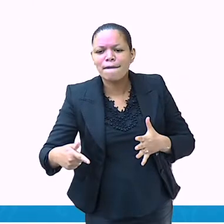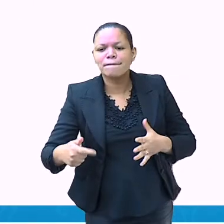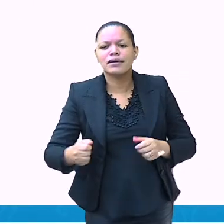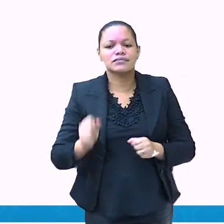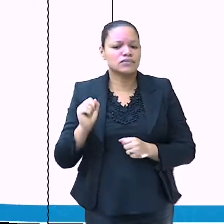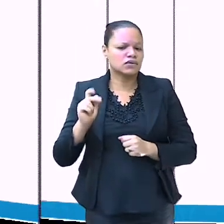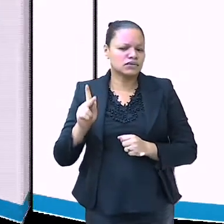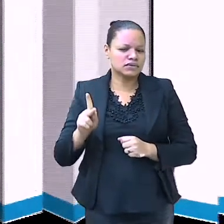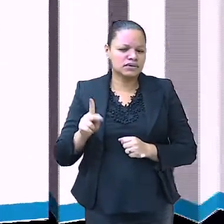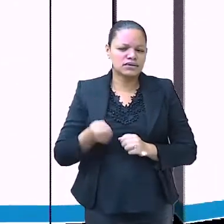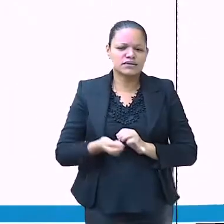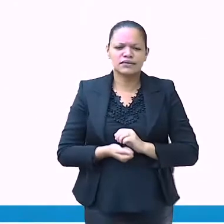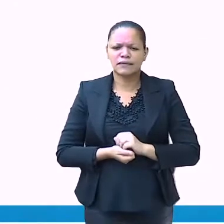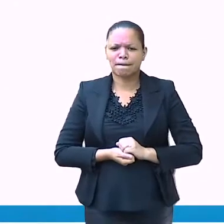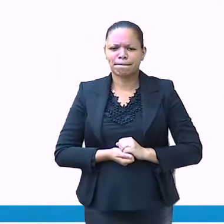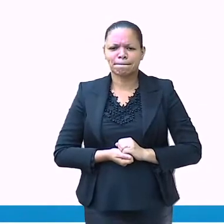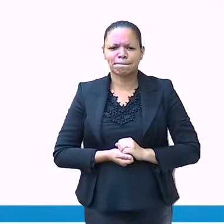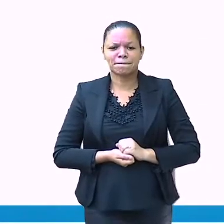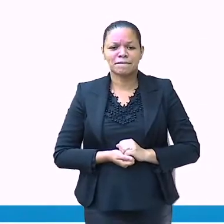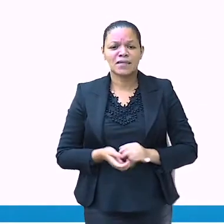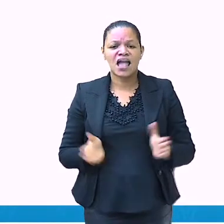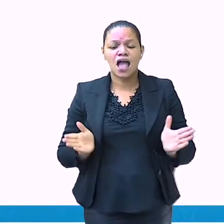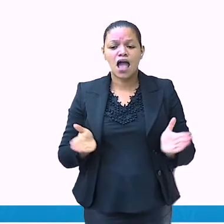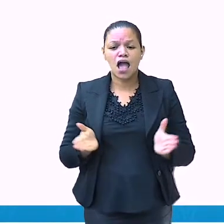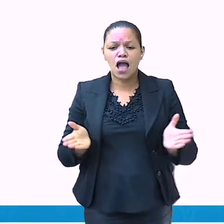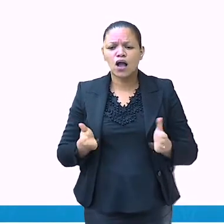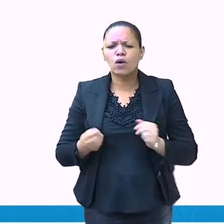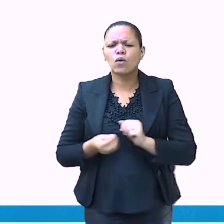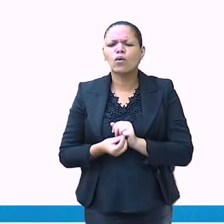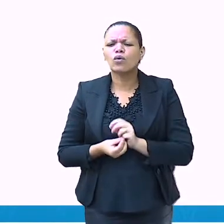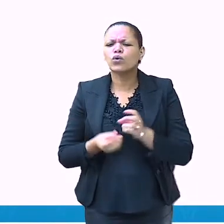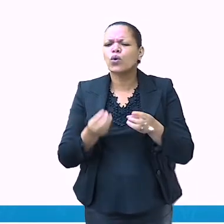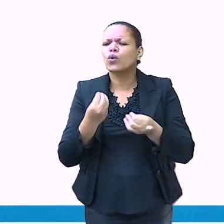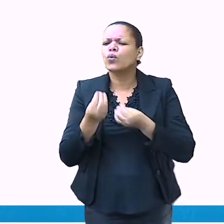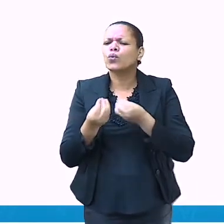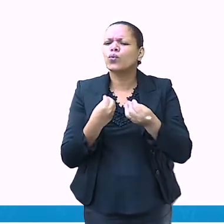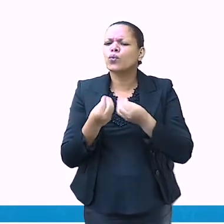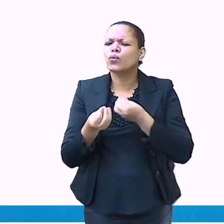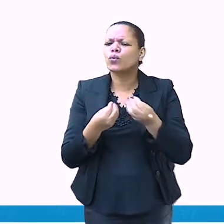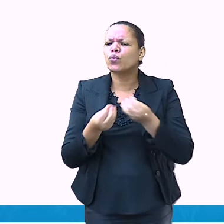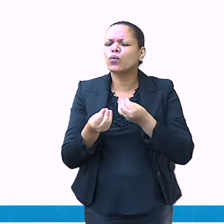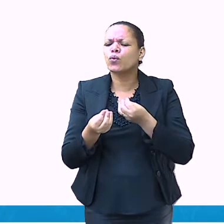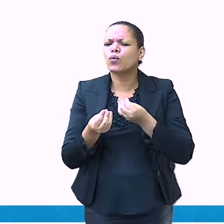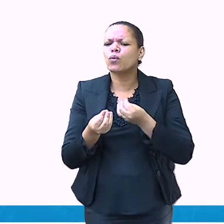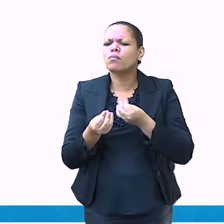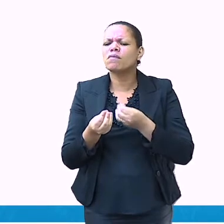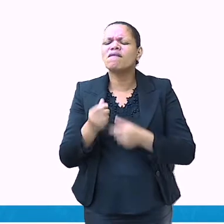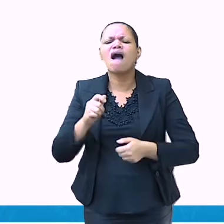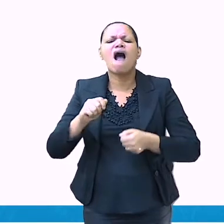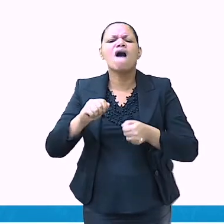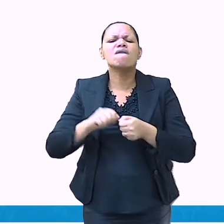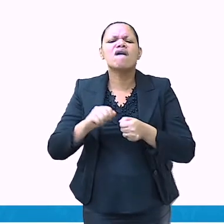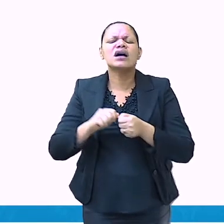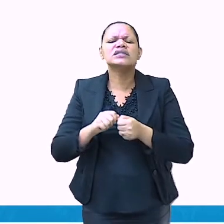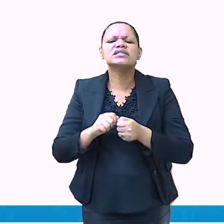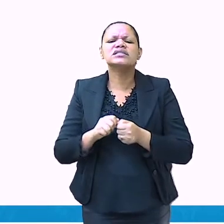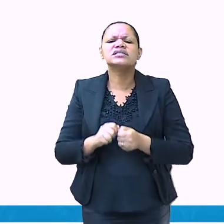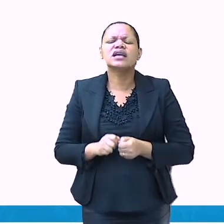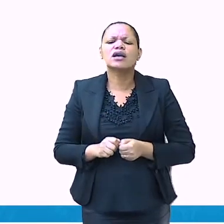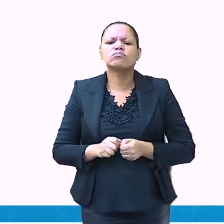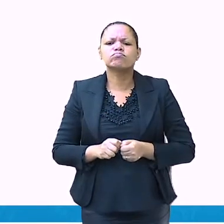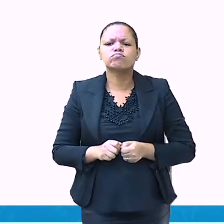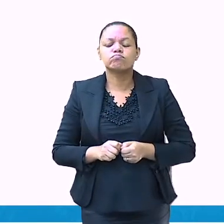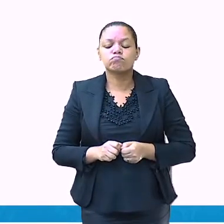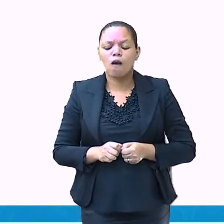alright? Então, vamos lá, let's do it. A forma afirmativa, quer dizer, eu afirmo, estou falando